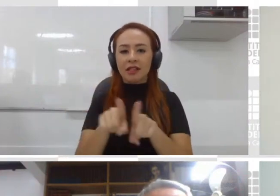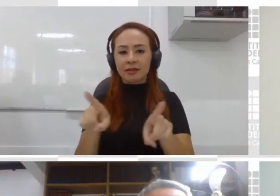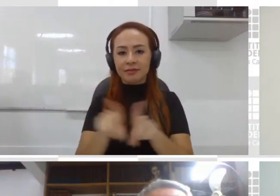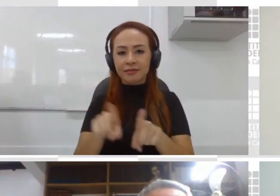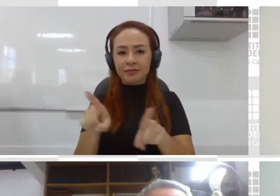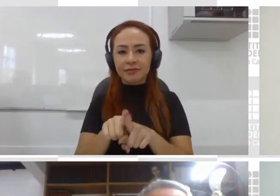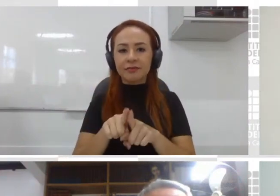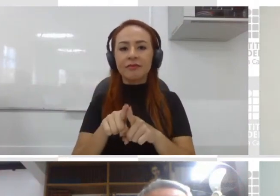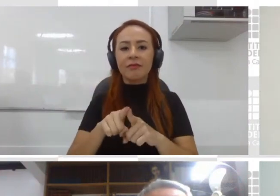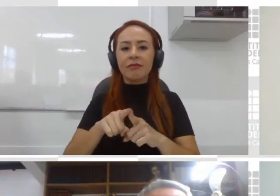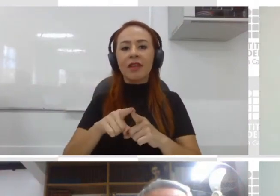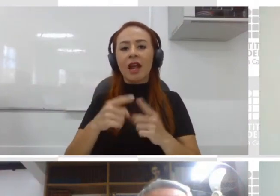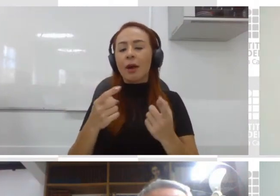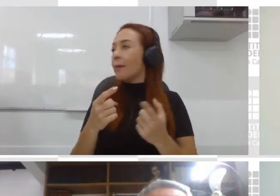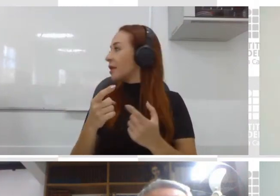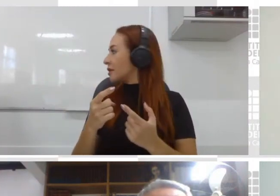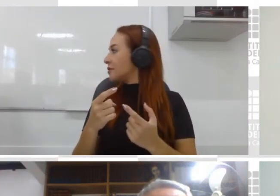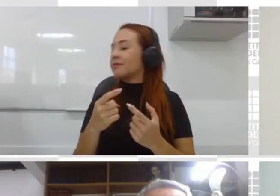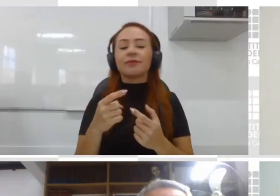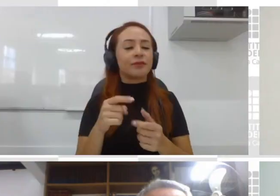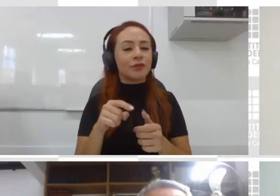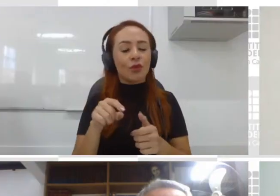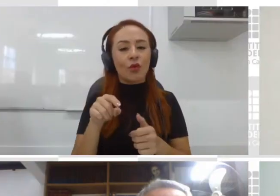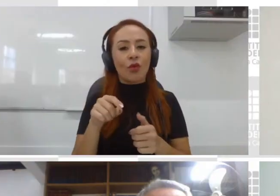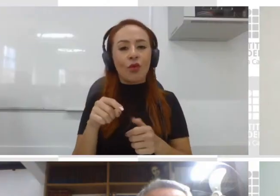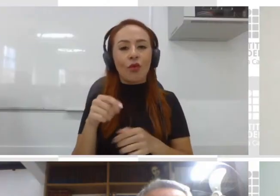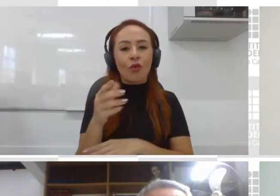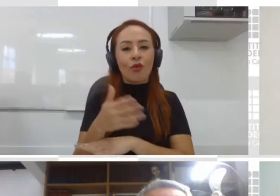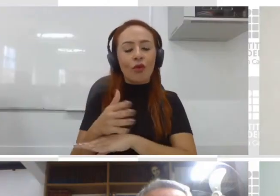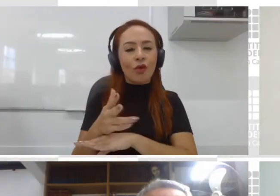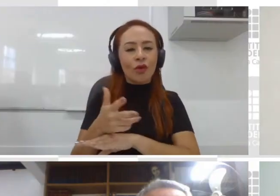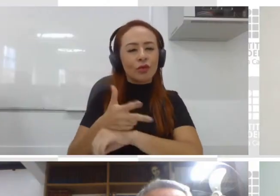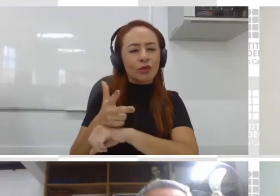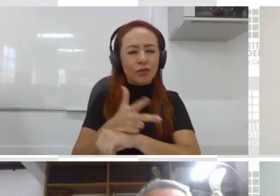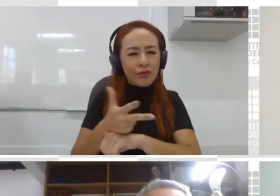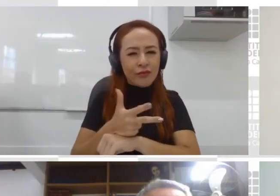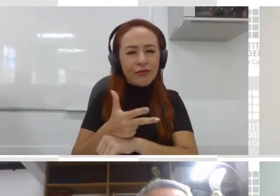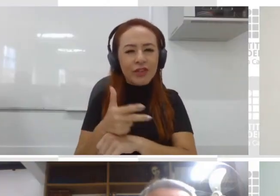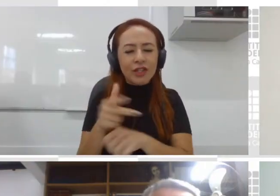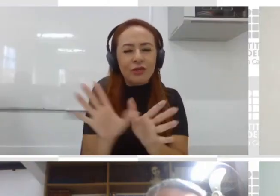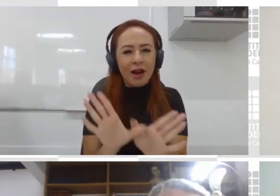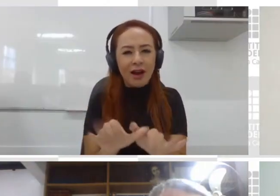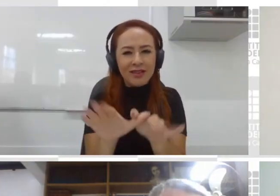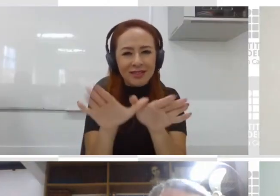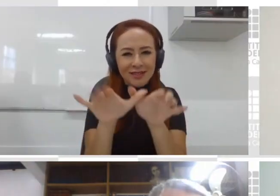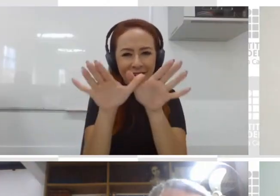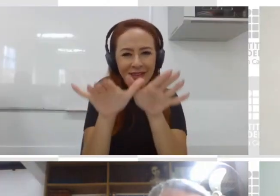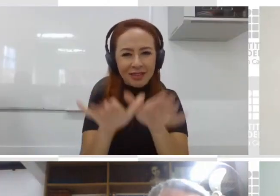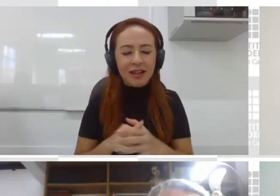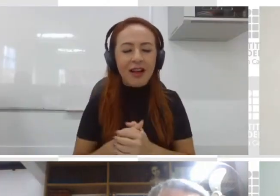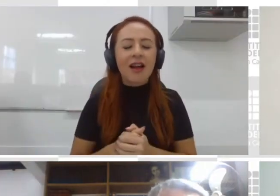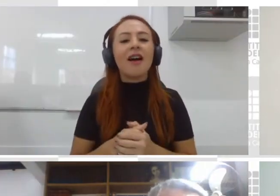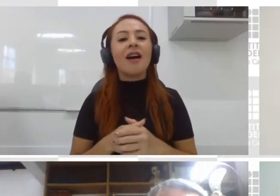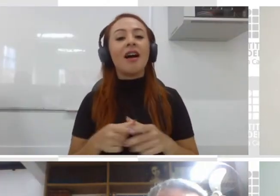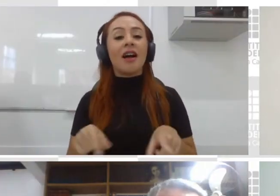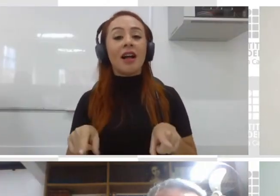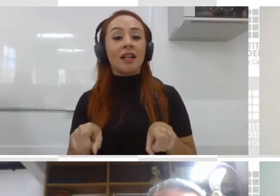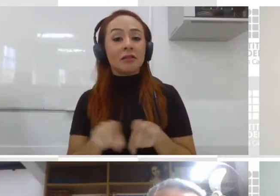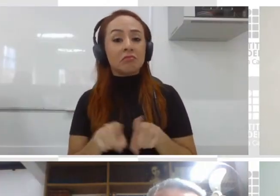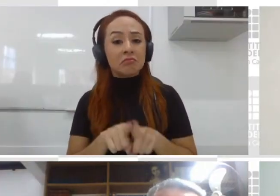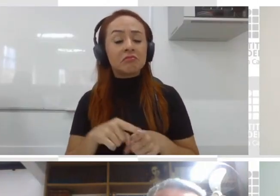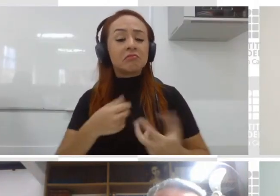labor interdisciplinar, debate e atualização, e tem pesquisa nas seguintes